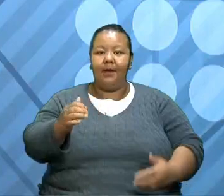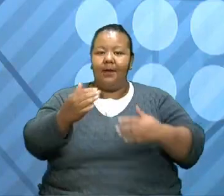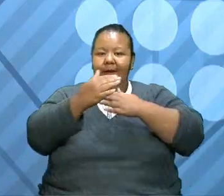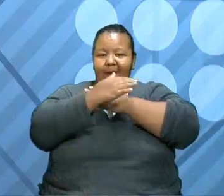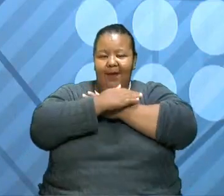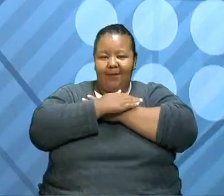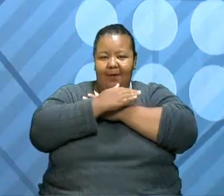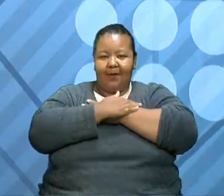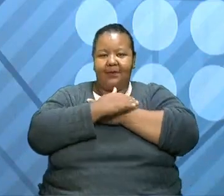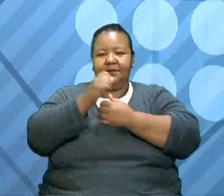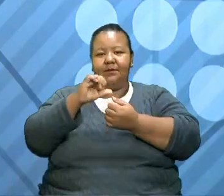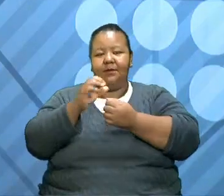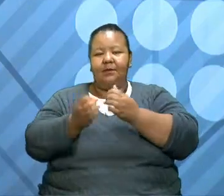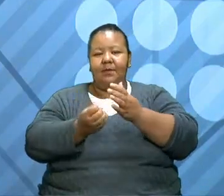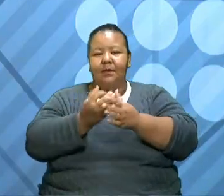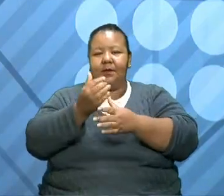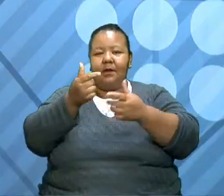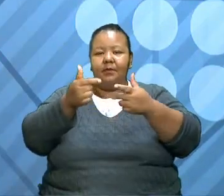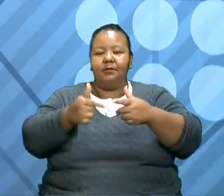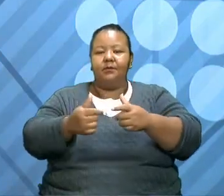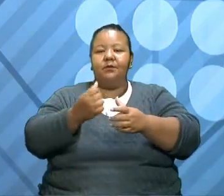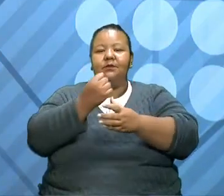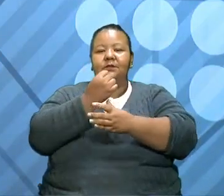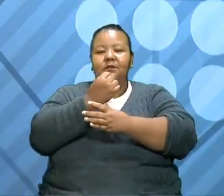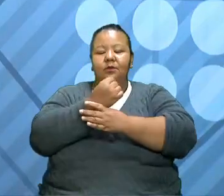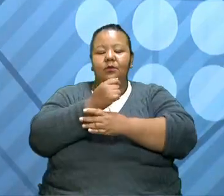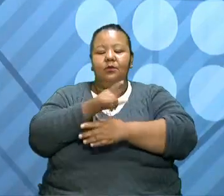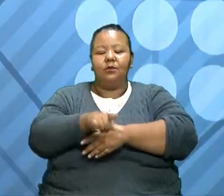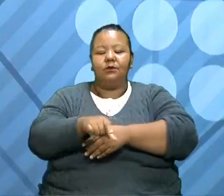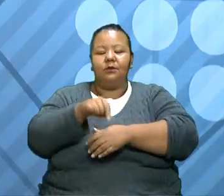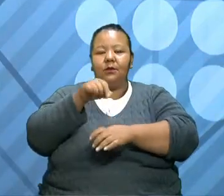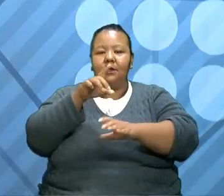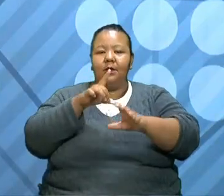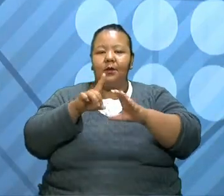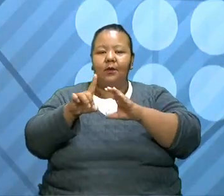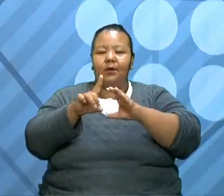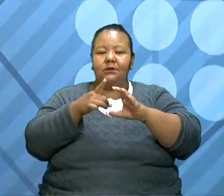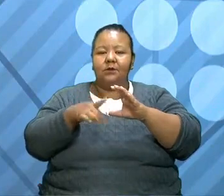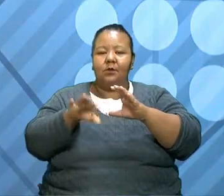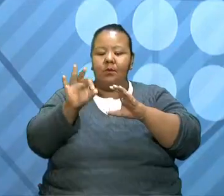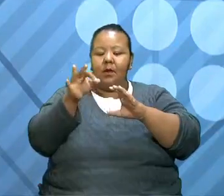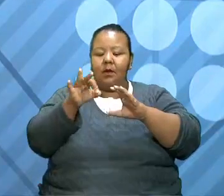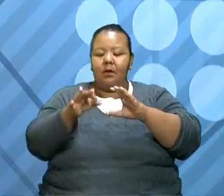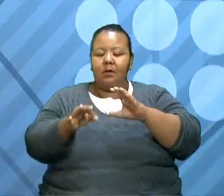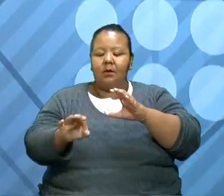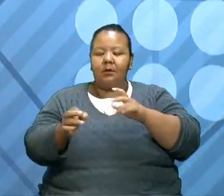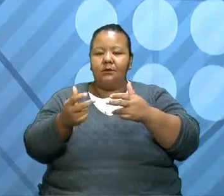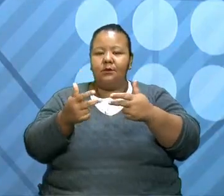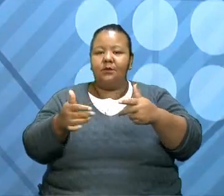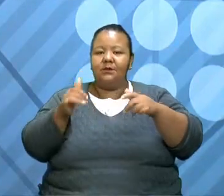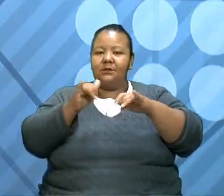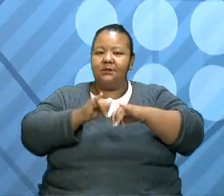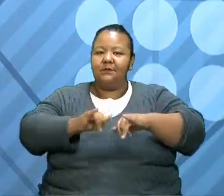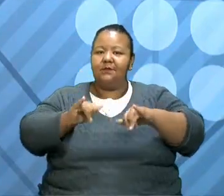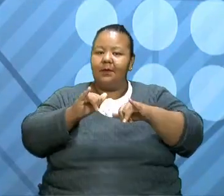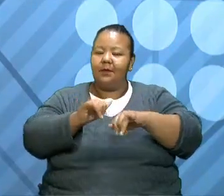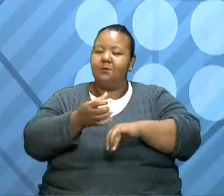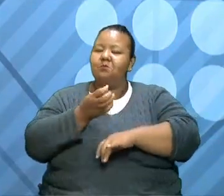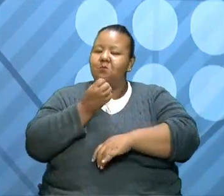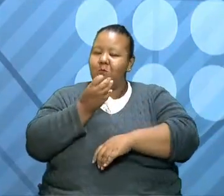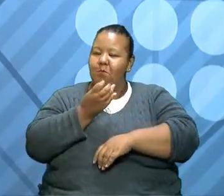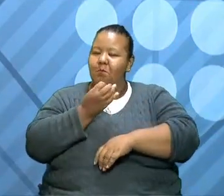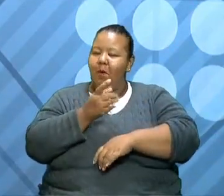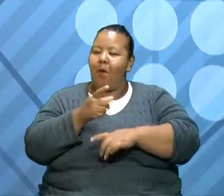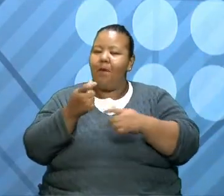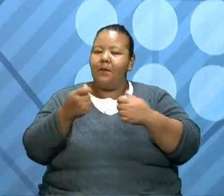assim: implementar um canal seguro e nomear uma coordenação para checklist de notas a serem divulgadas. Bom, tem que ter mesmo um